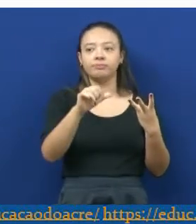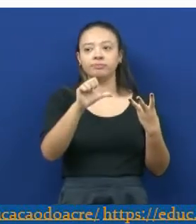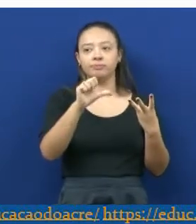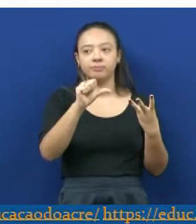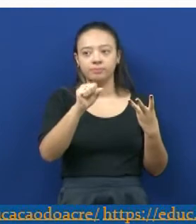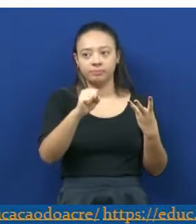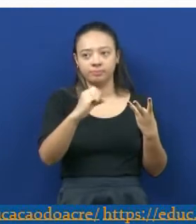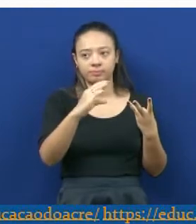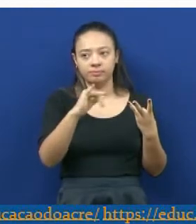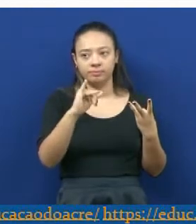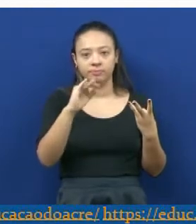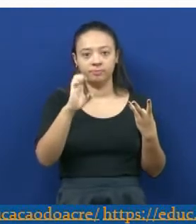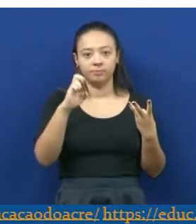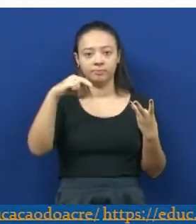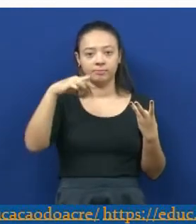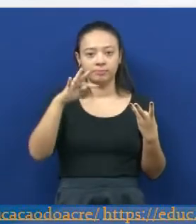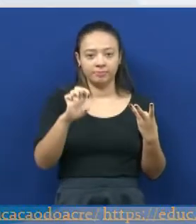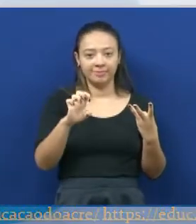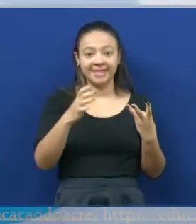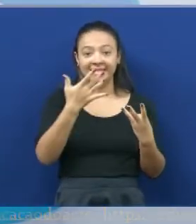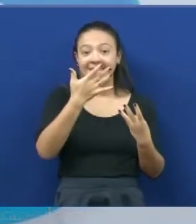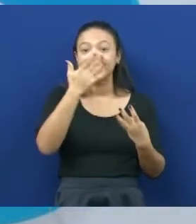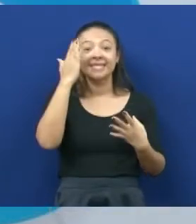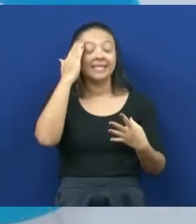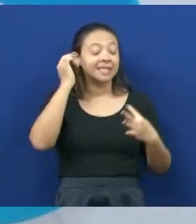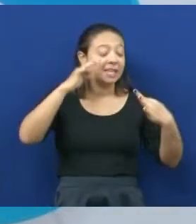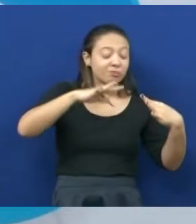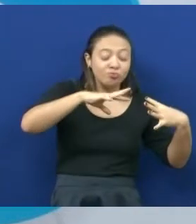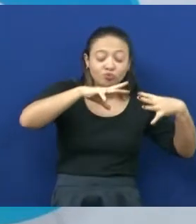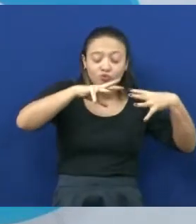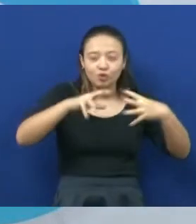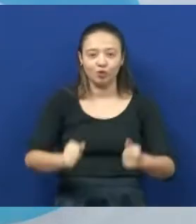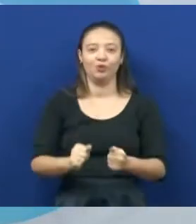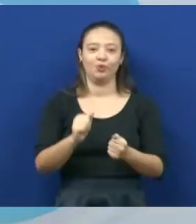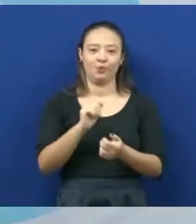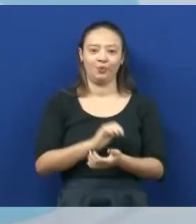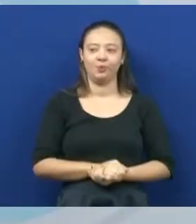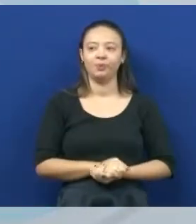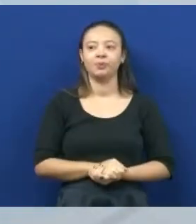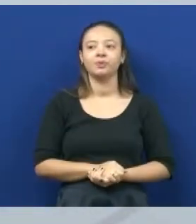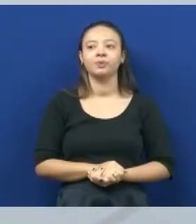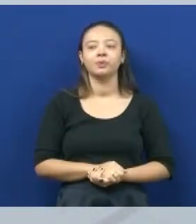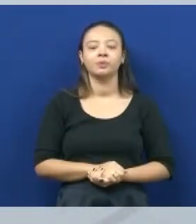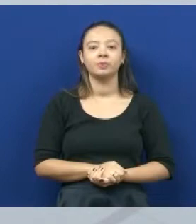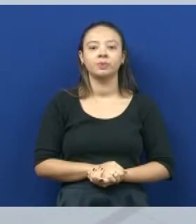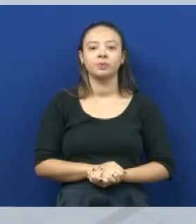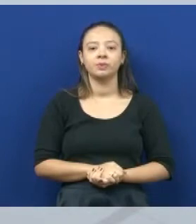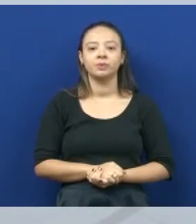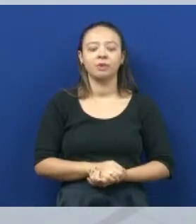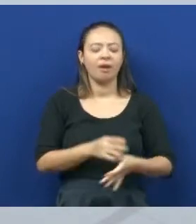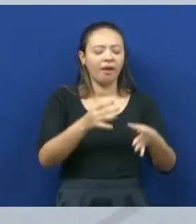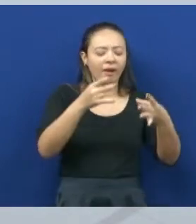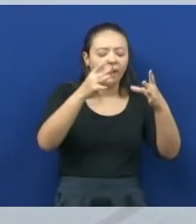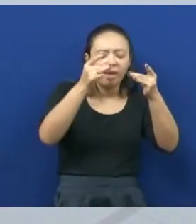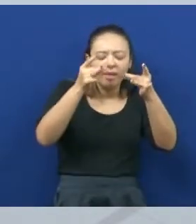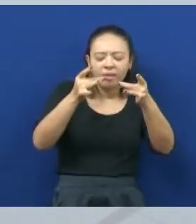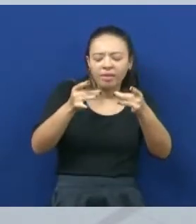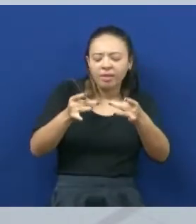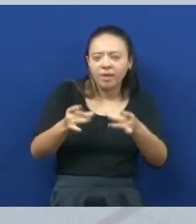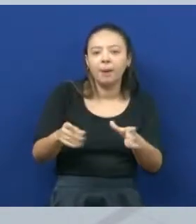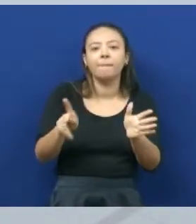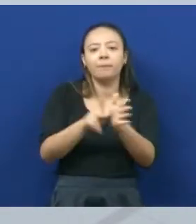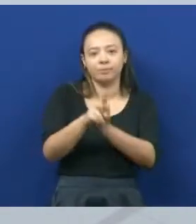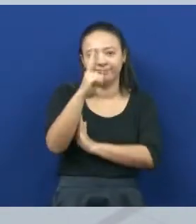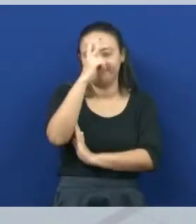detalhes. Como o próprio nome já diz, ele é onisciente, ele é sabedor, ele é conhecedor dos mínimos detalhes. Nesse texto que nós